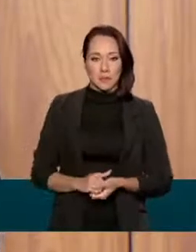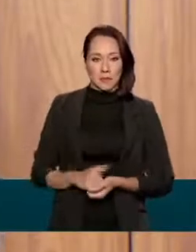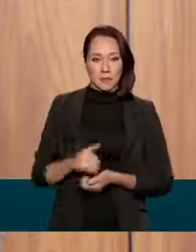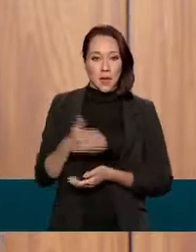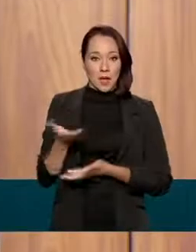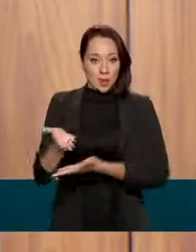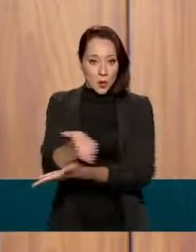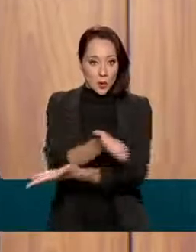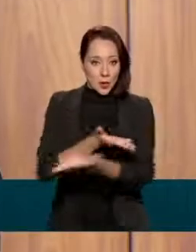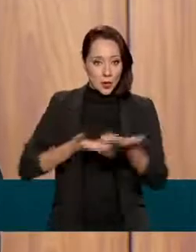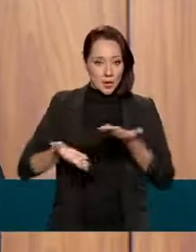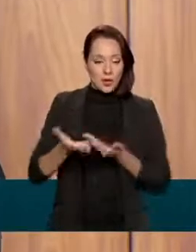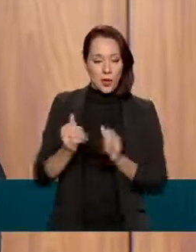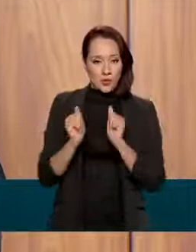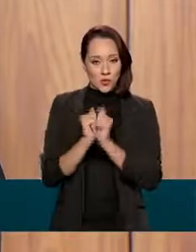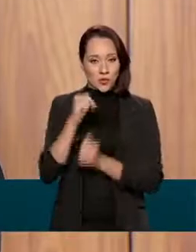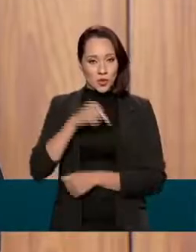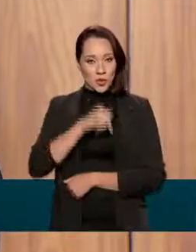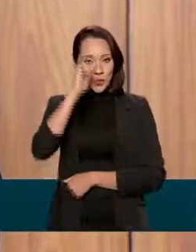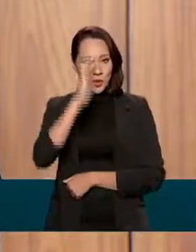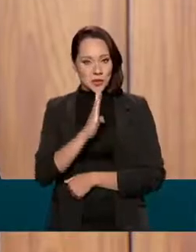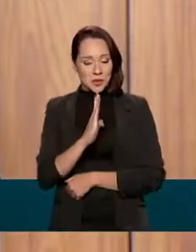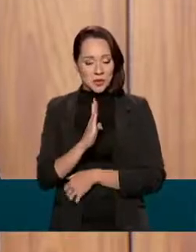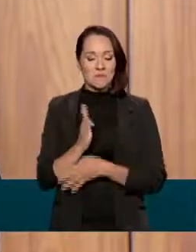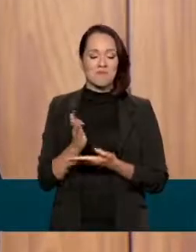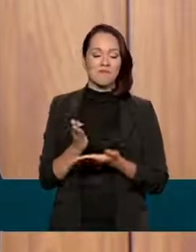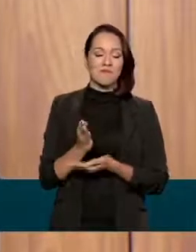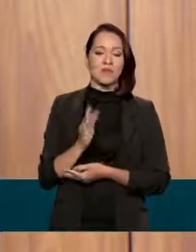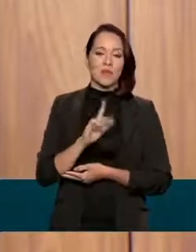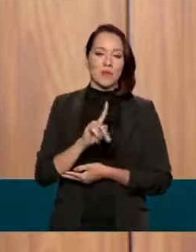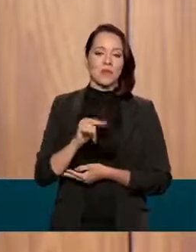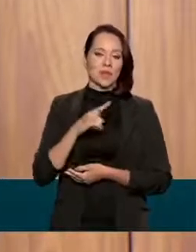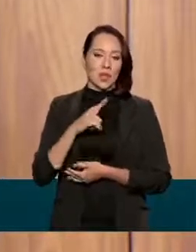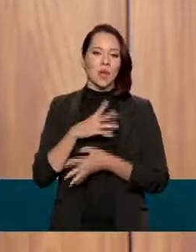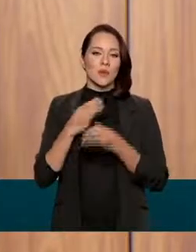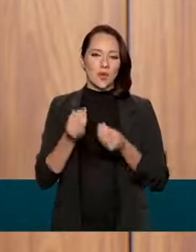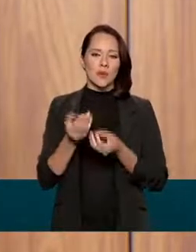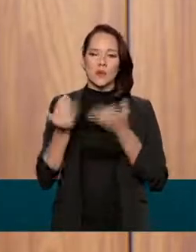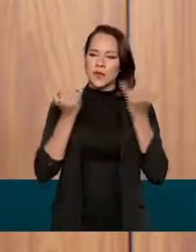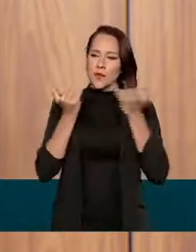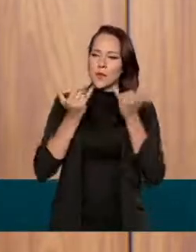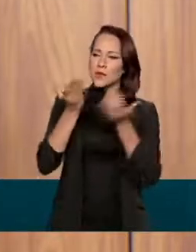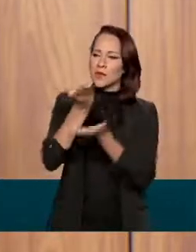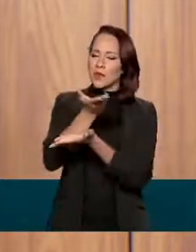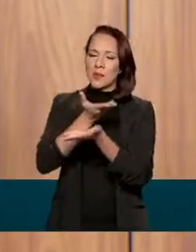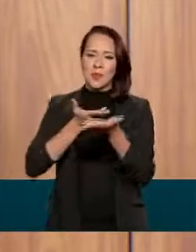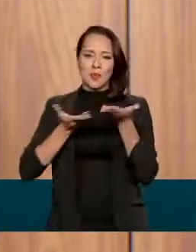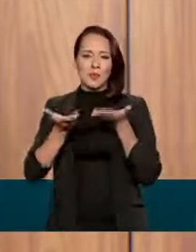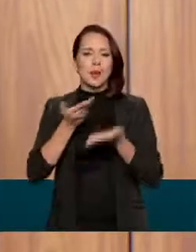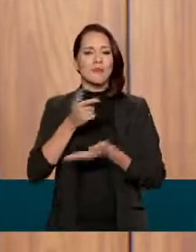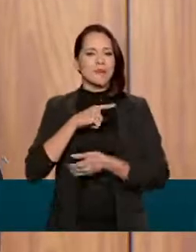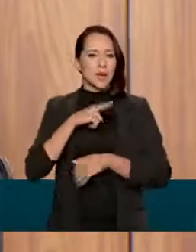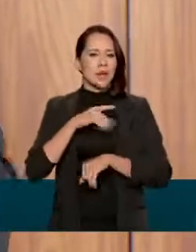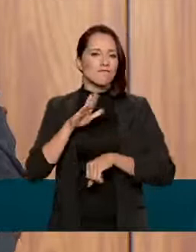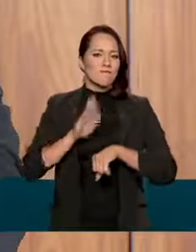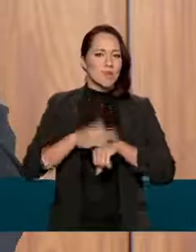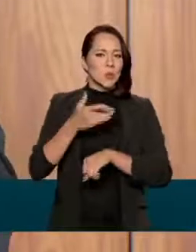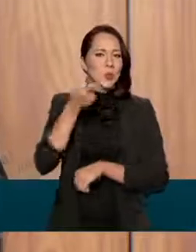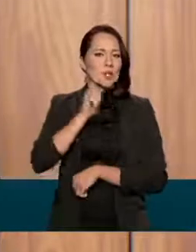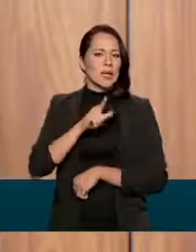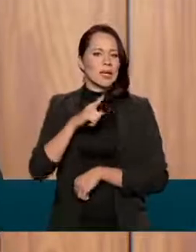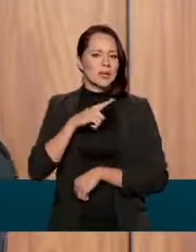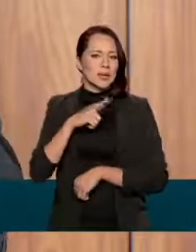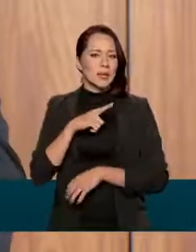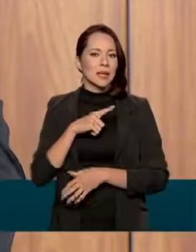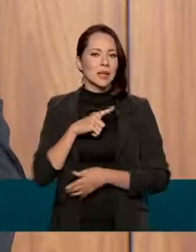cooperação conosco creio que temos muito a trocar informações para que cada vez mais nós